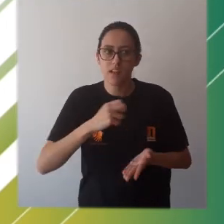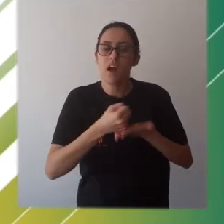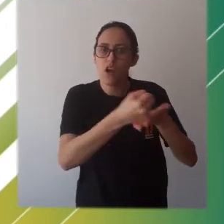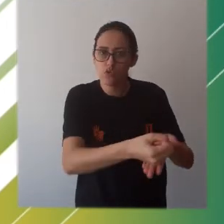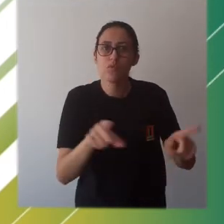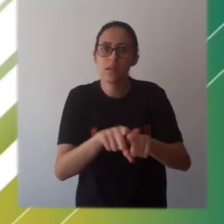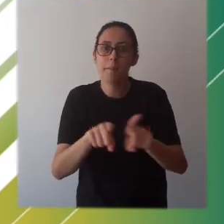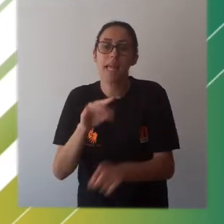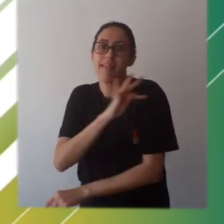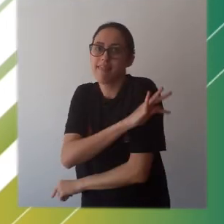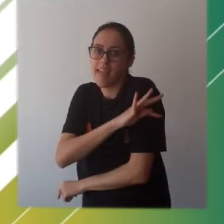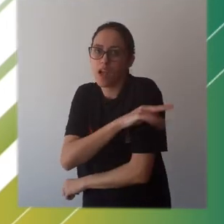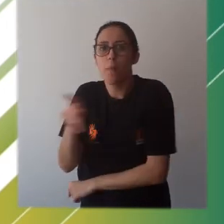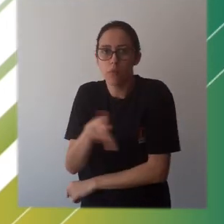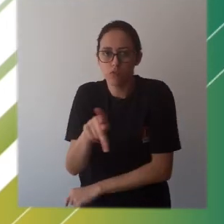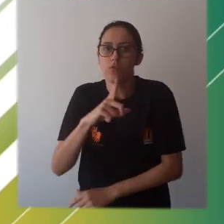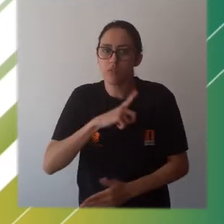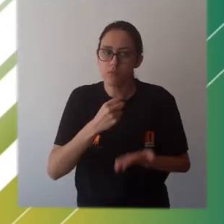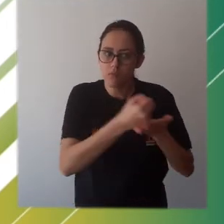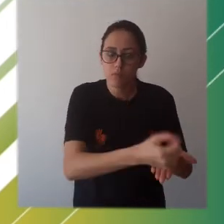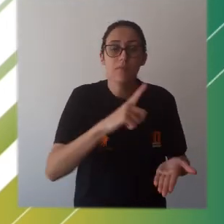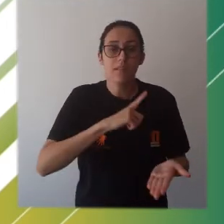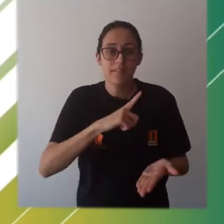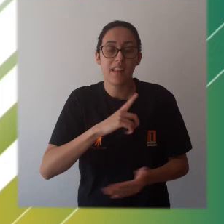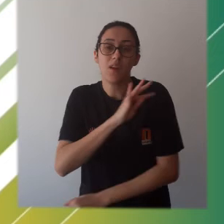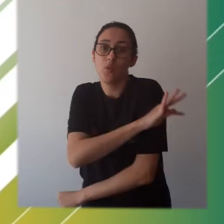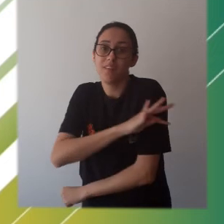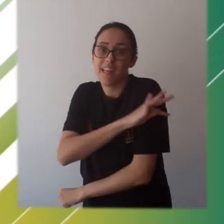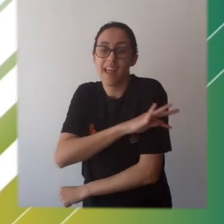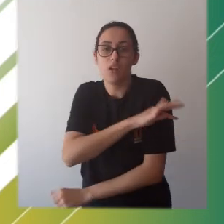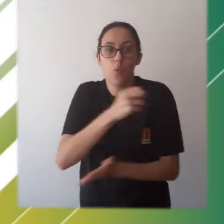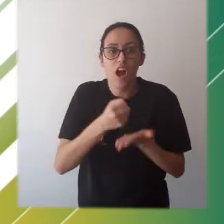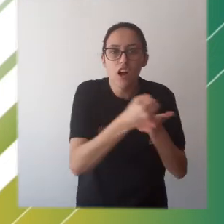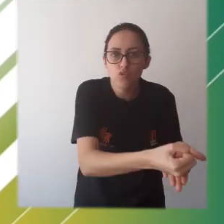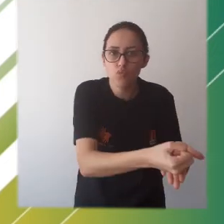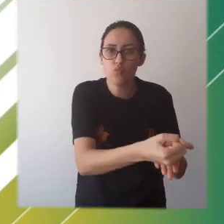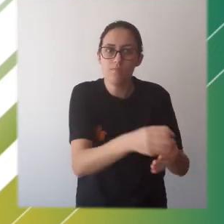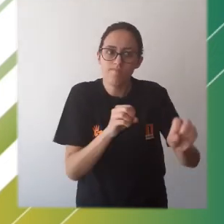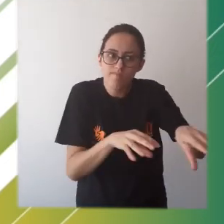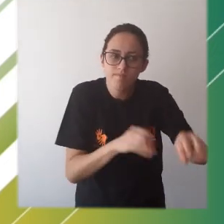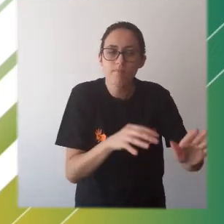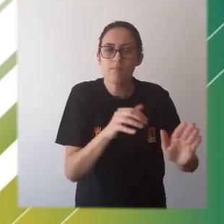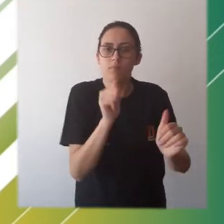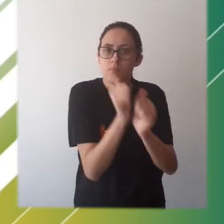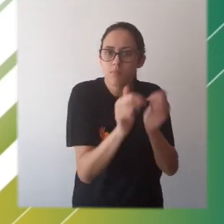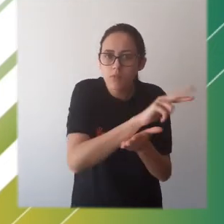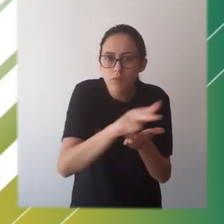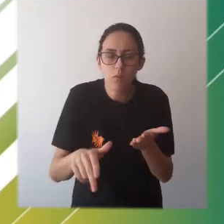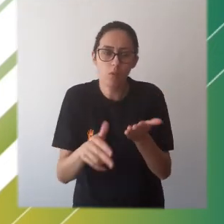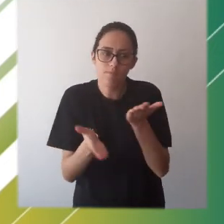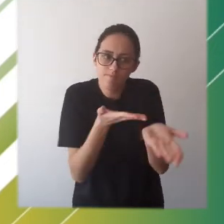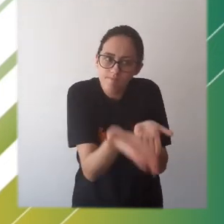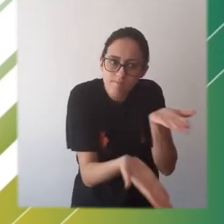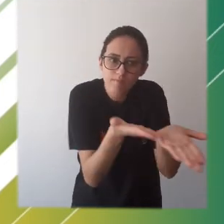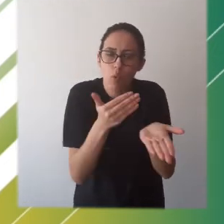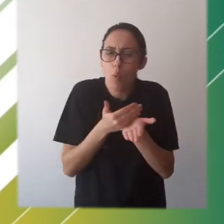para técnicos, né, para professores. E aí nós temos 2 categorias, é o técnico formador, aquele que apresenta os esportes e